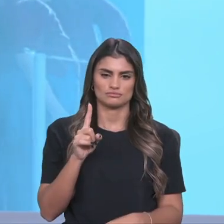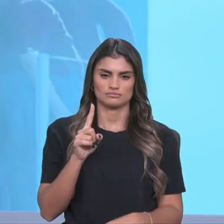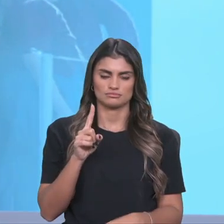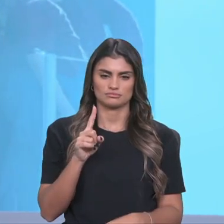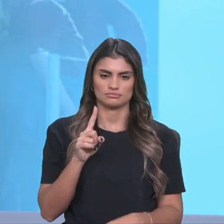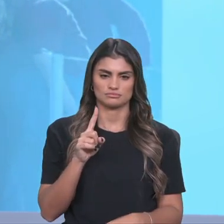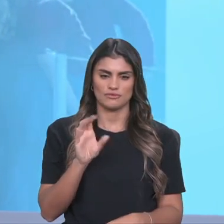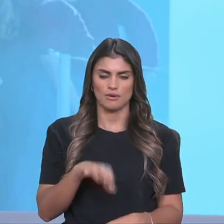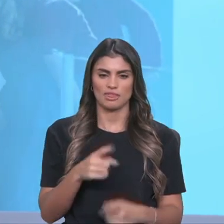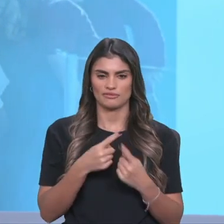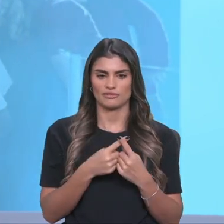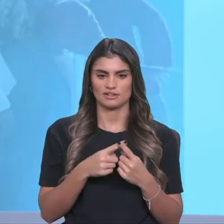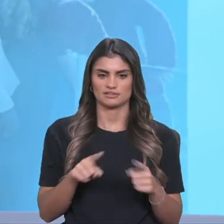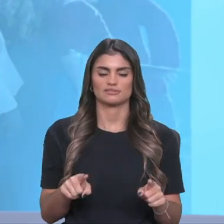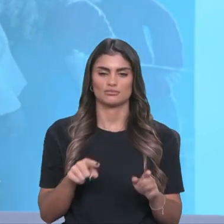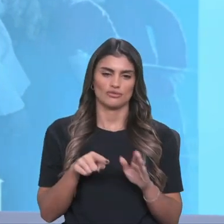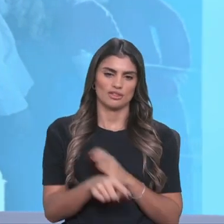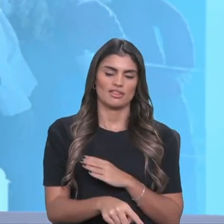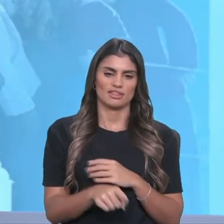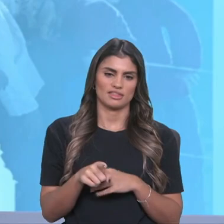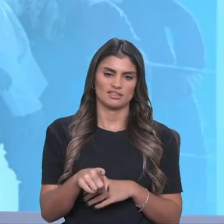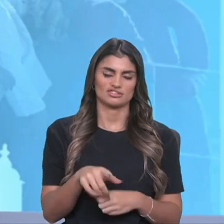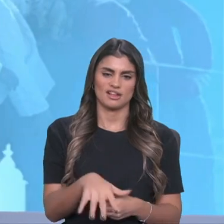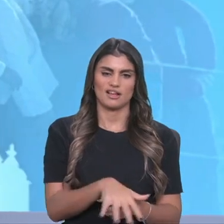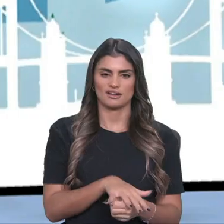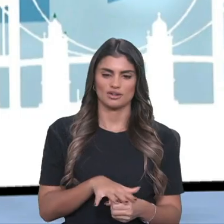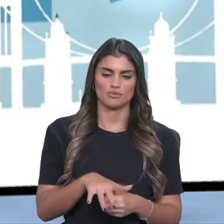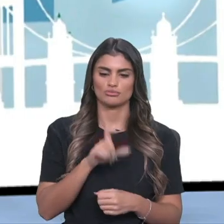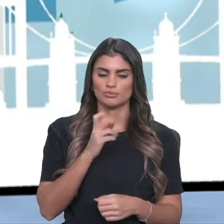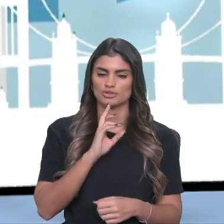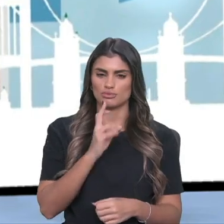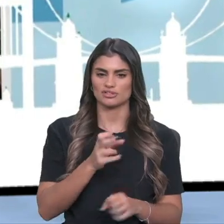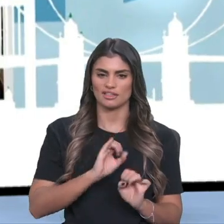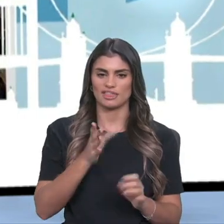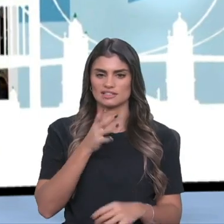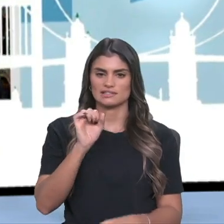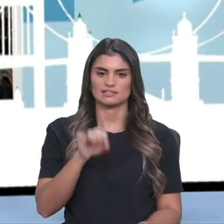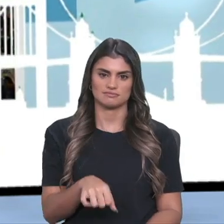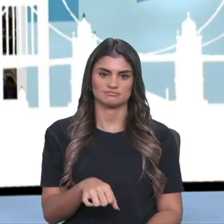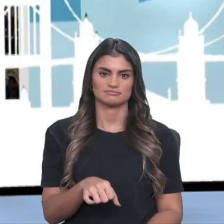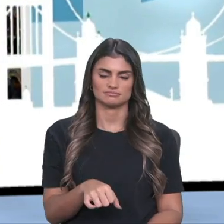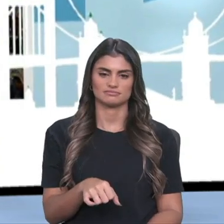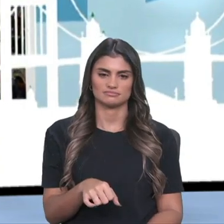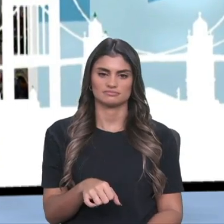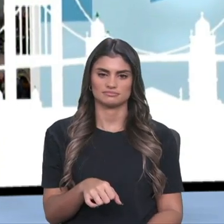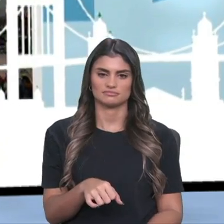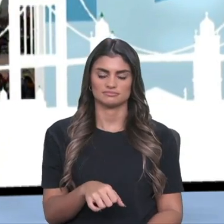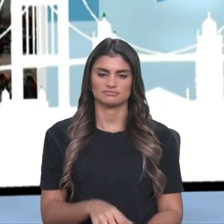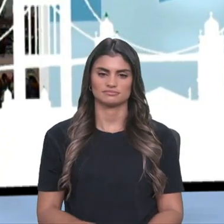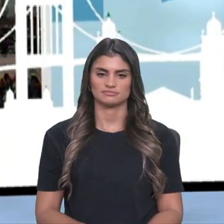profundidade é diferente do ritmo e da profundidade deste mundo. Eu podia dar uma resposta óbvia e dizer que sim, ou óbvio,